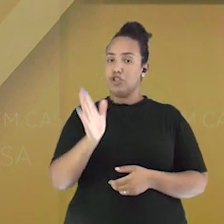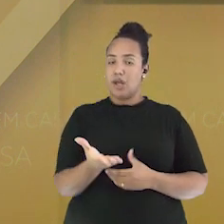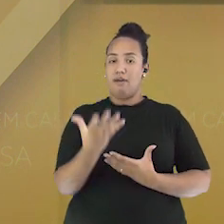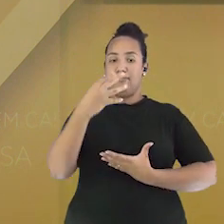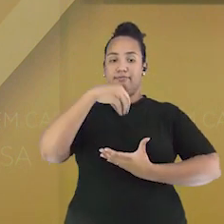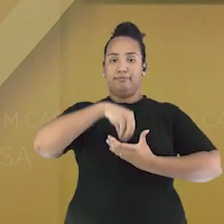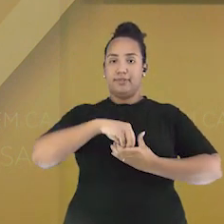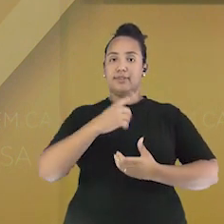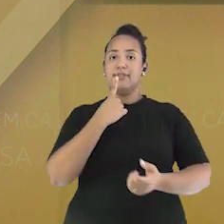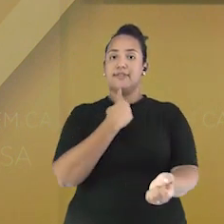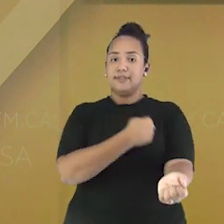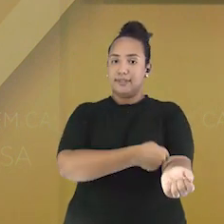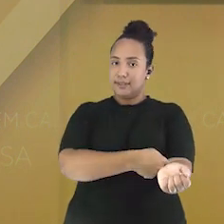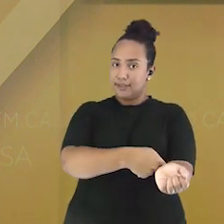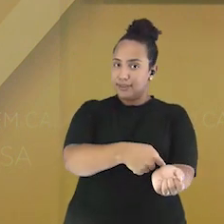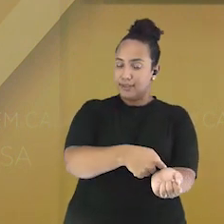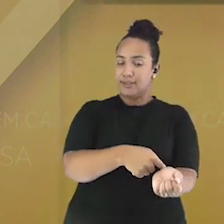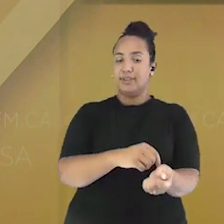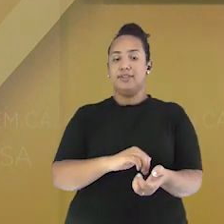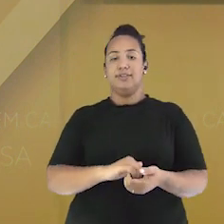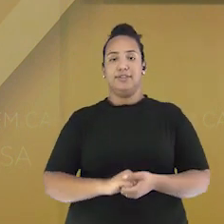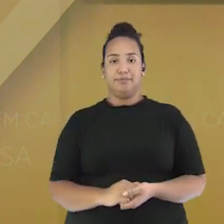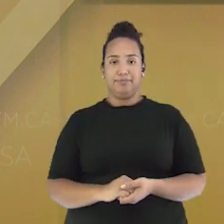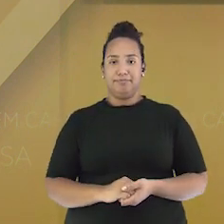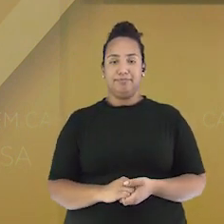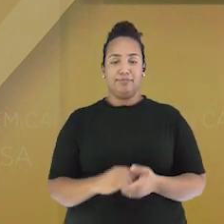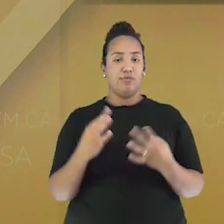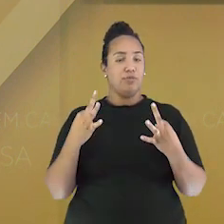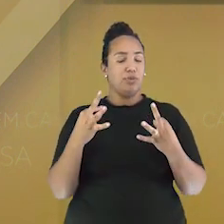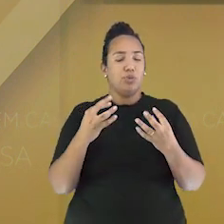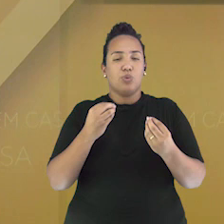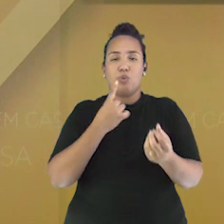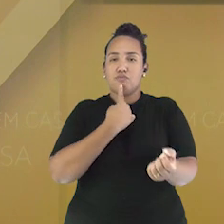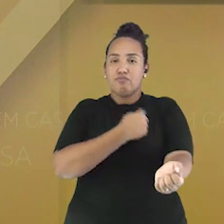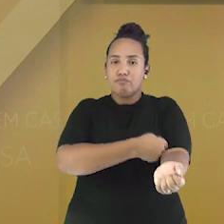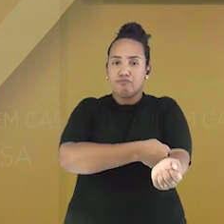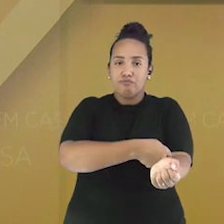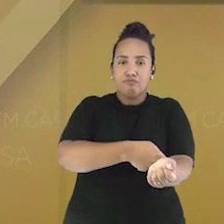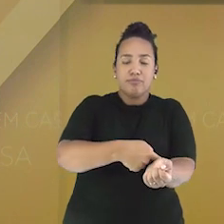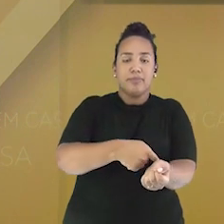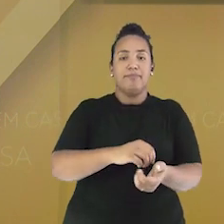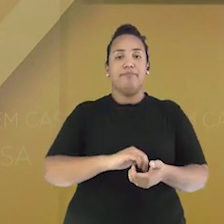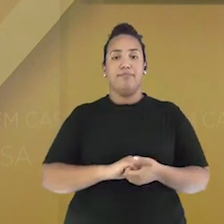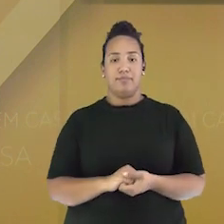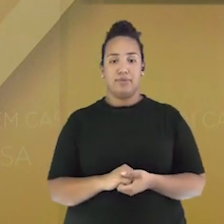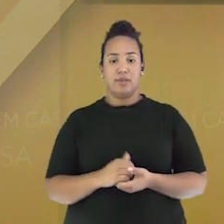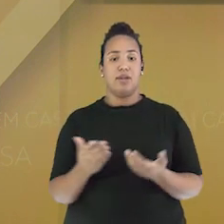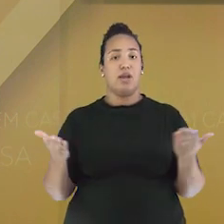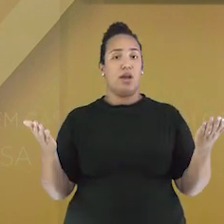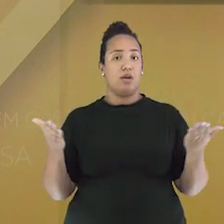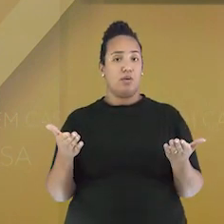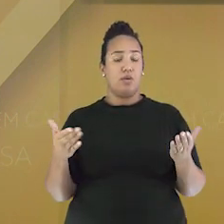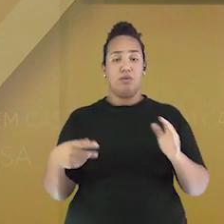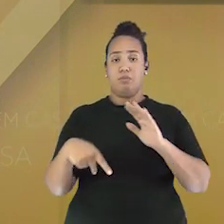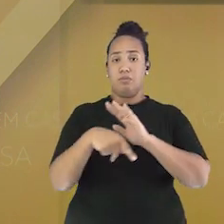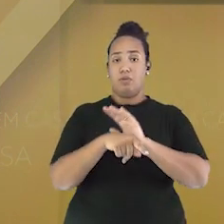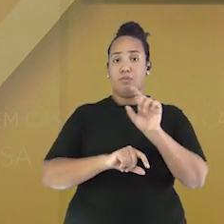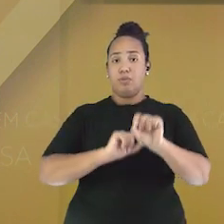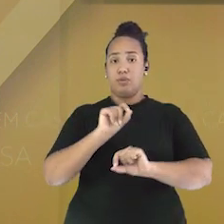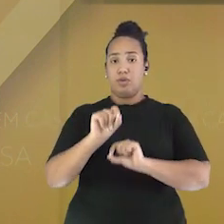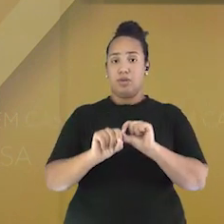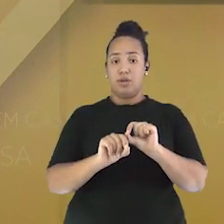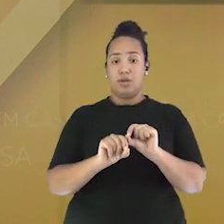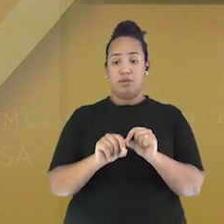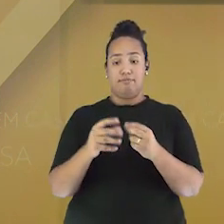em nosso sangue, já estão em toda a nossa corrente sanguínea. Agora é o papel do